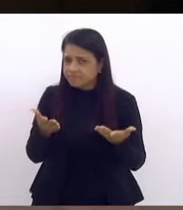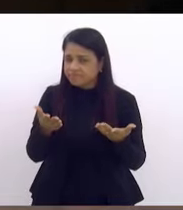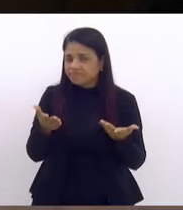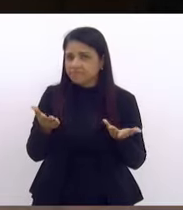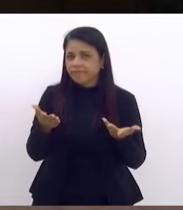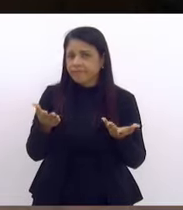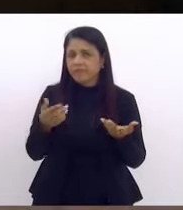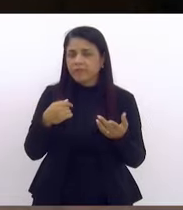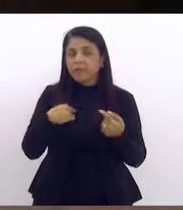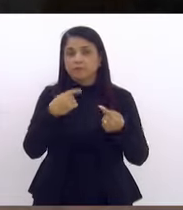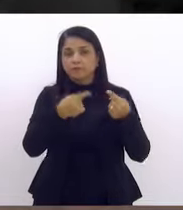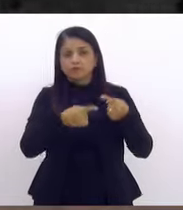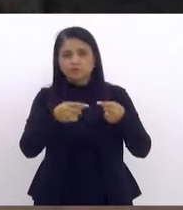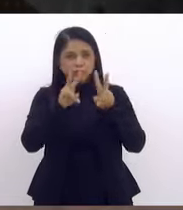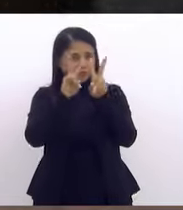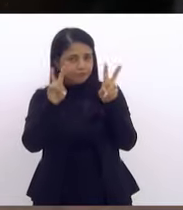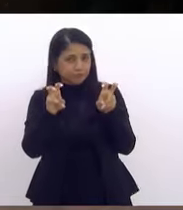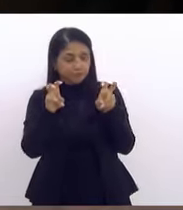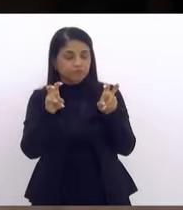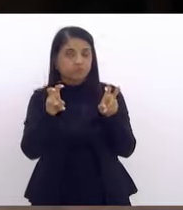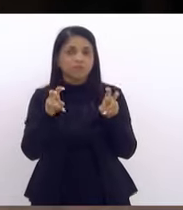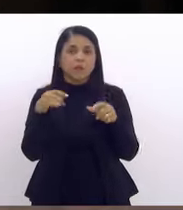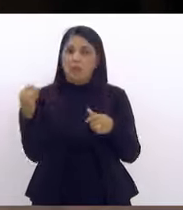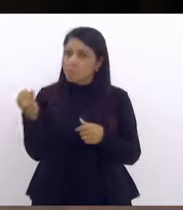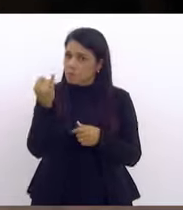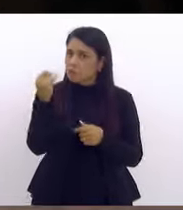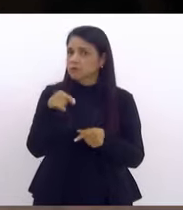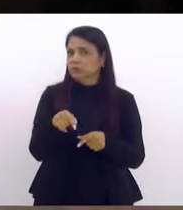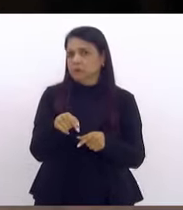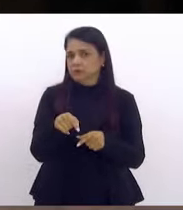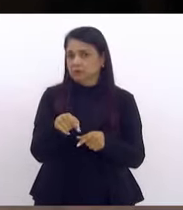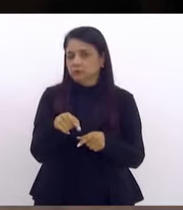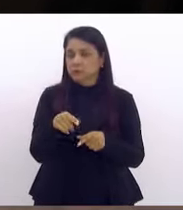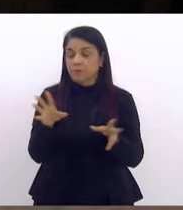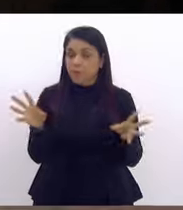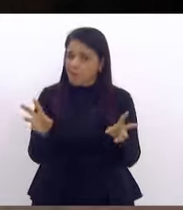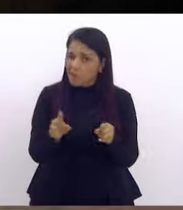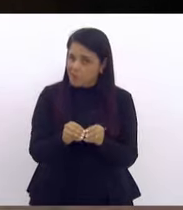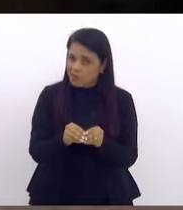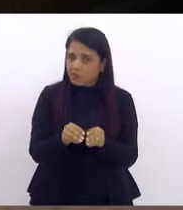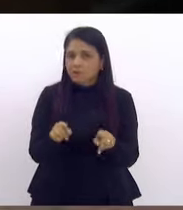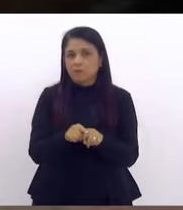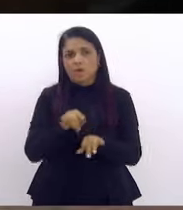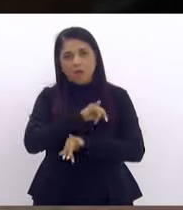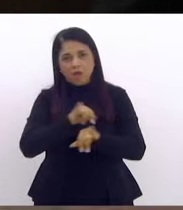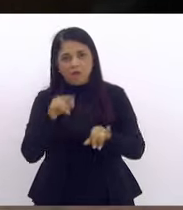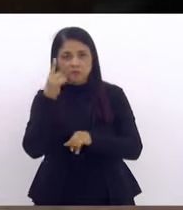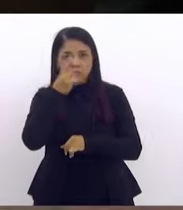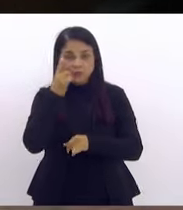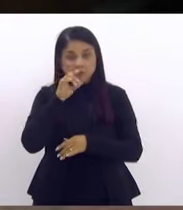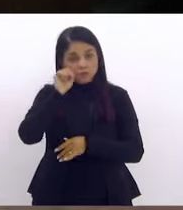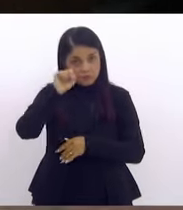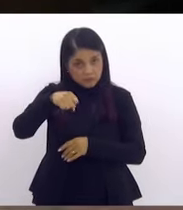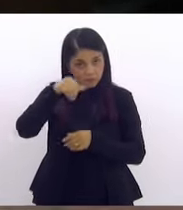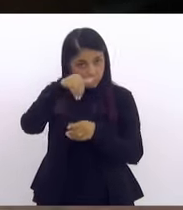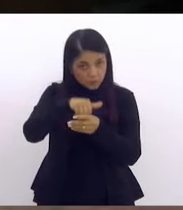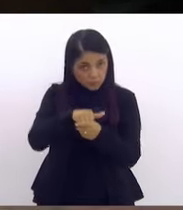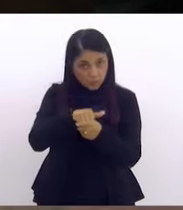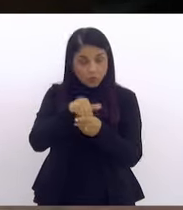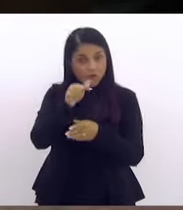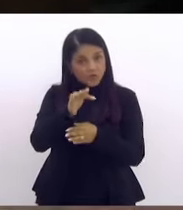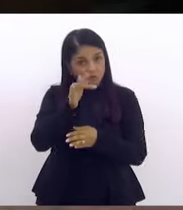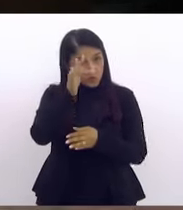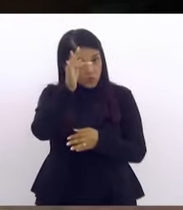discutida essa matéria com a profundidade que deveria. E, ao mesmo tempo, para concluir, dizer aos deputados que votaram sim, sabe que no